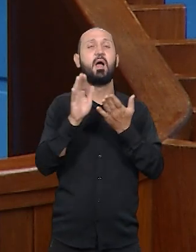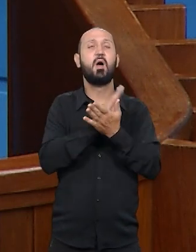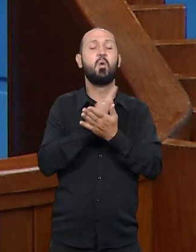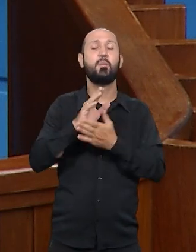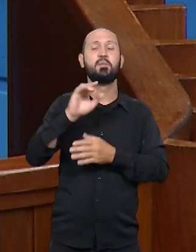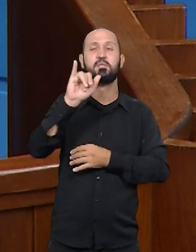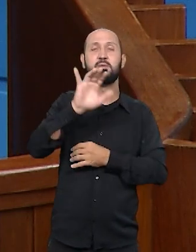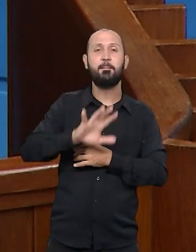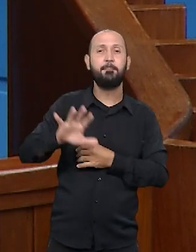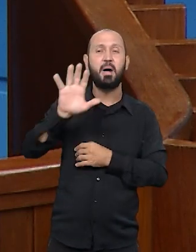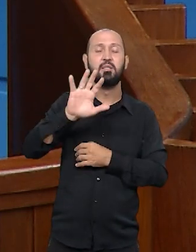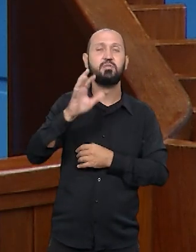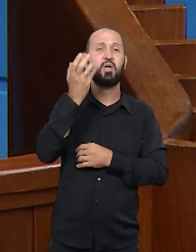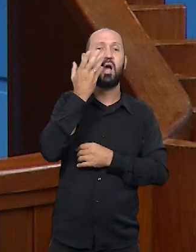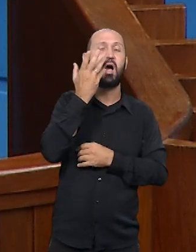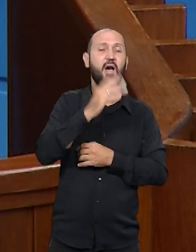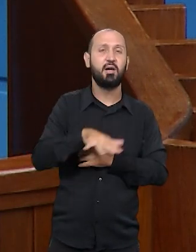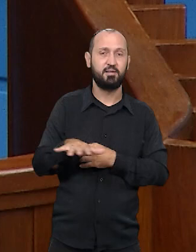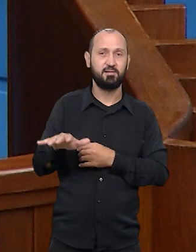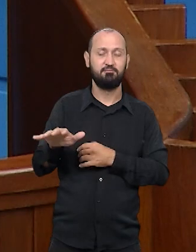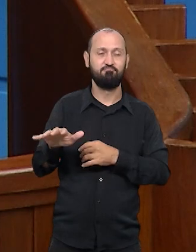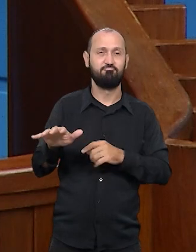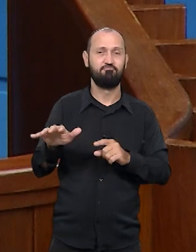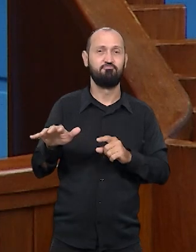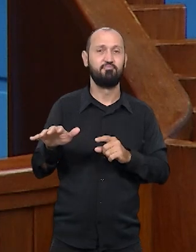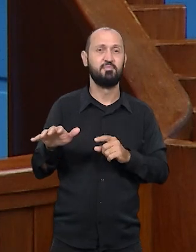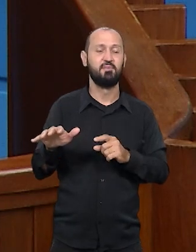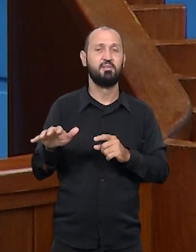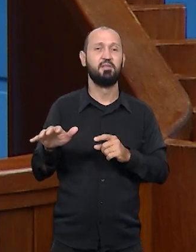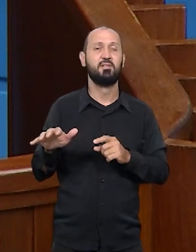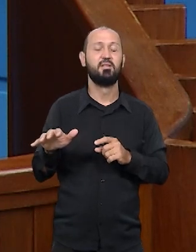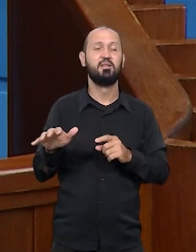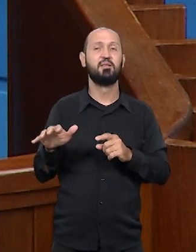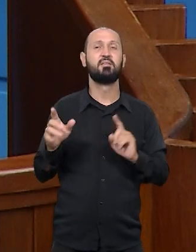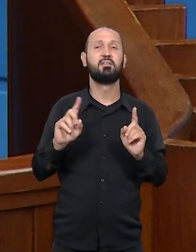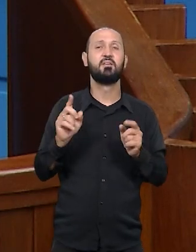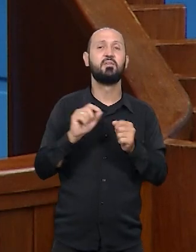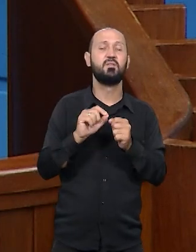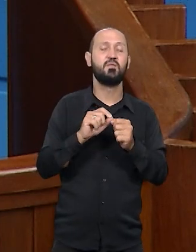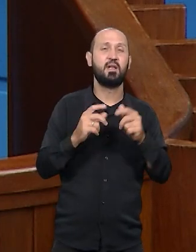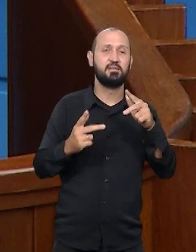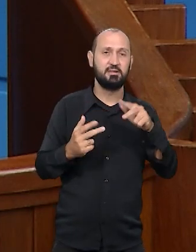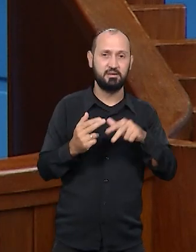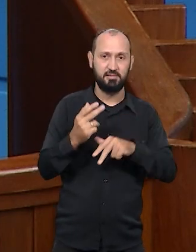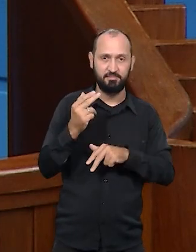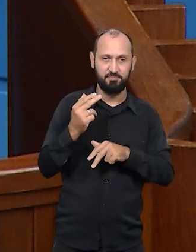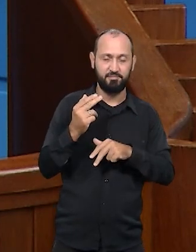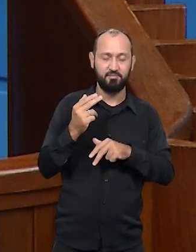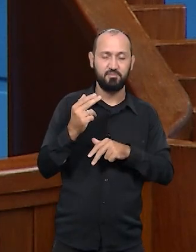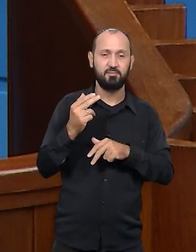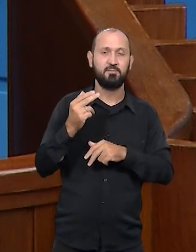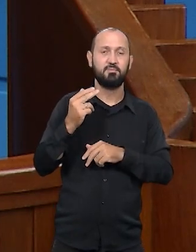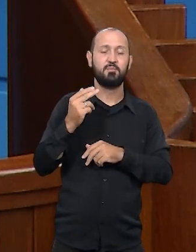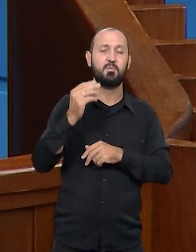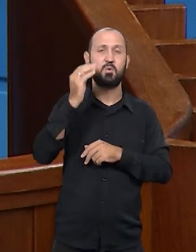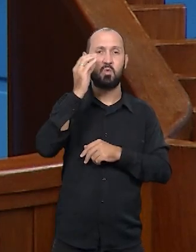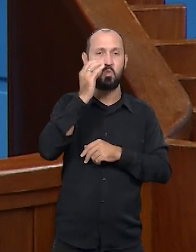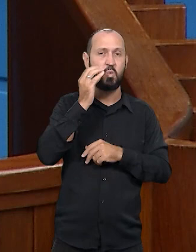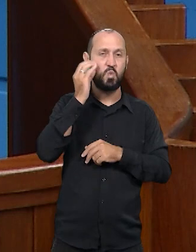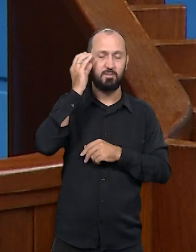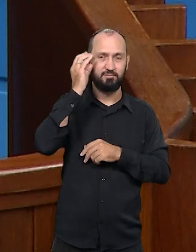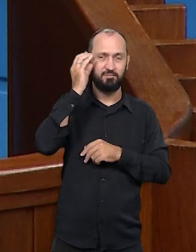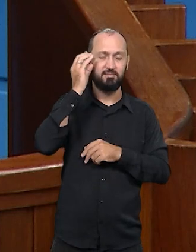e eles me apresentaram algumas imagens de crianças que não fazendo a cirurgia